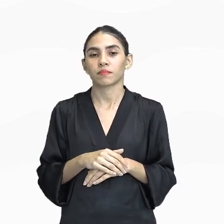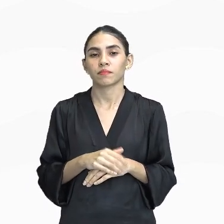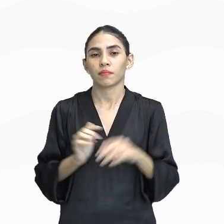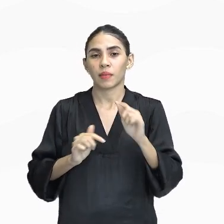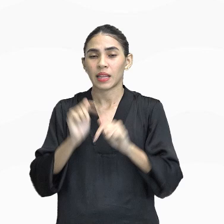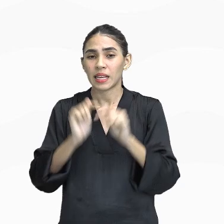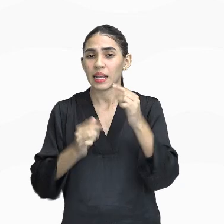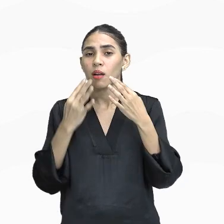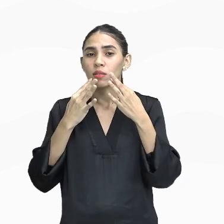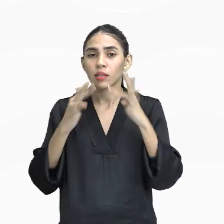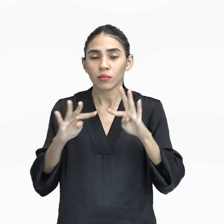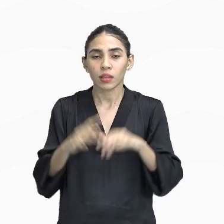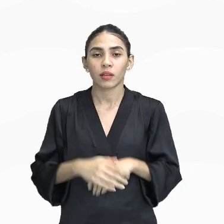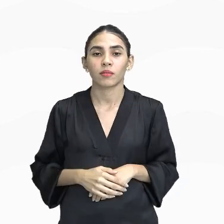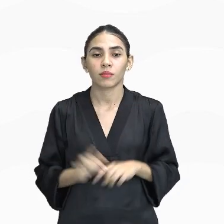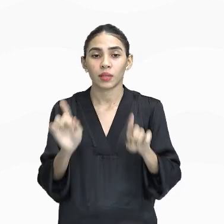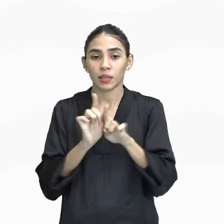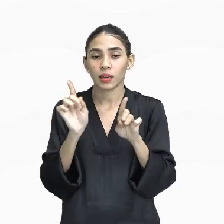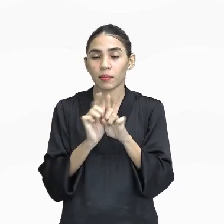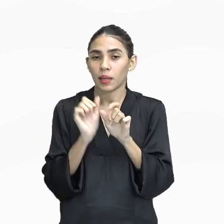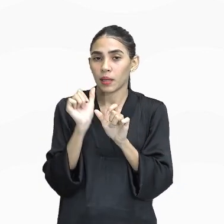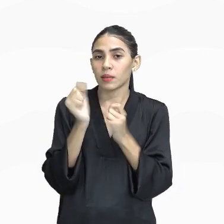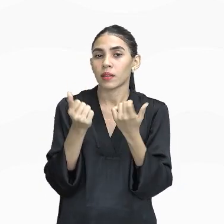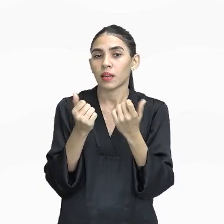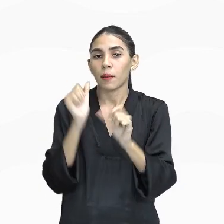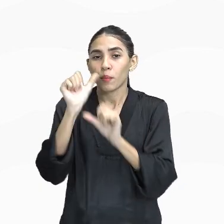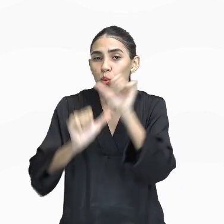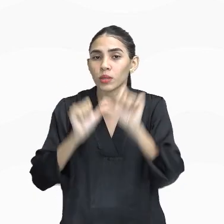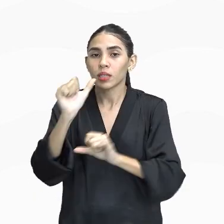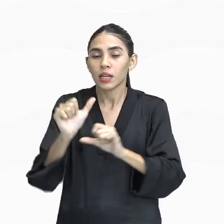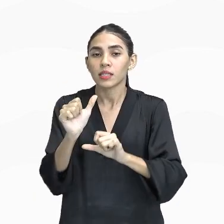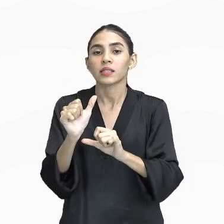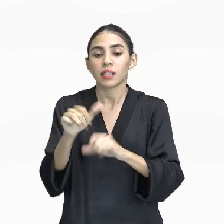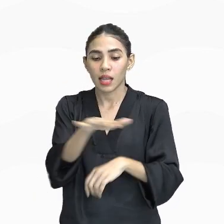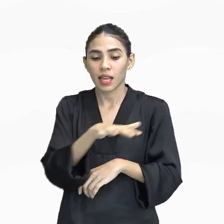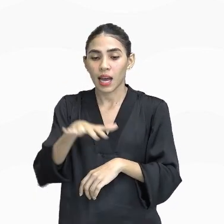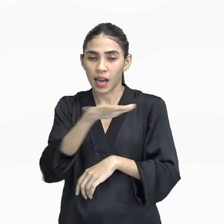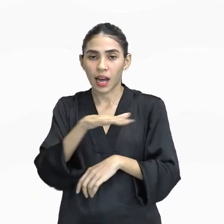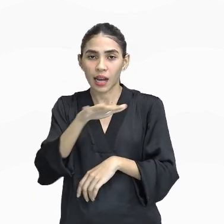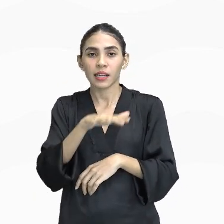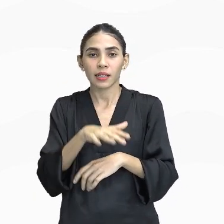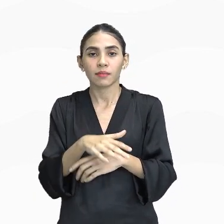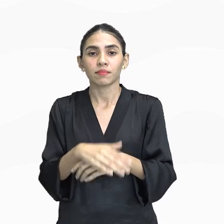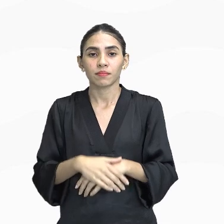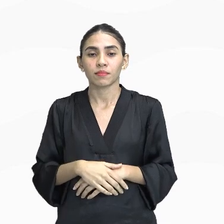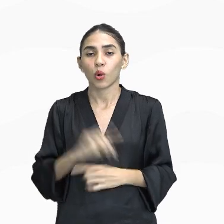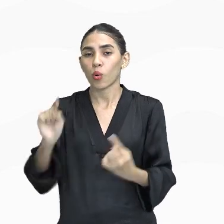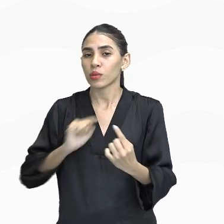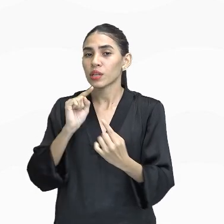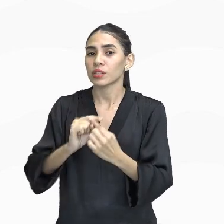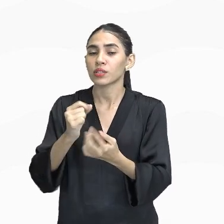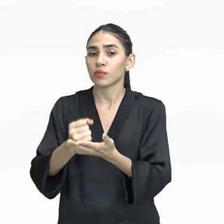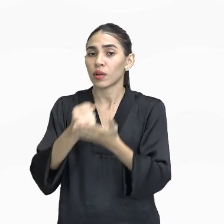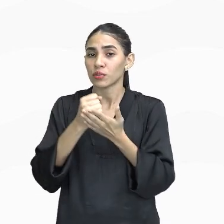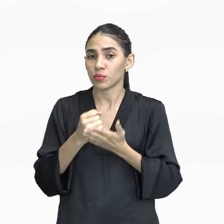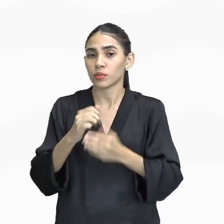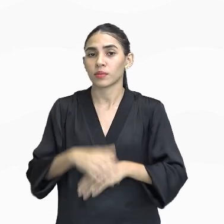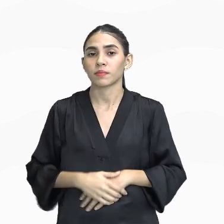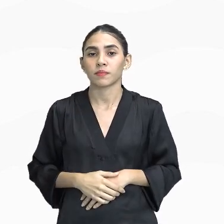naturais e a transformação do ambiente a seu favor. Isso eu acho muito legal. Né? Isso é muito bacana,